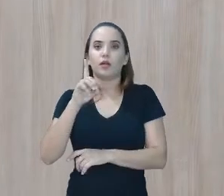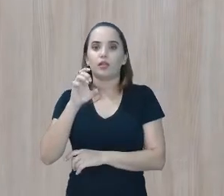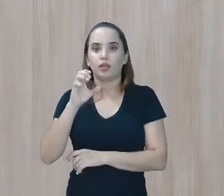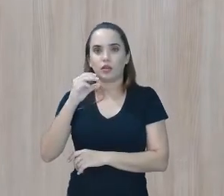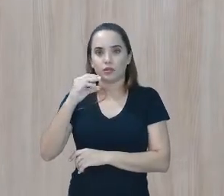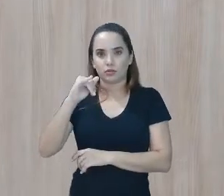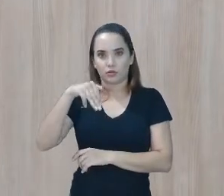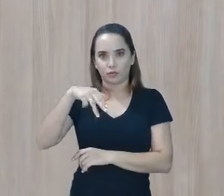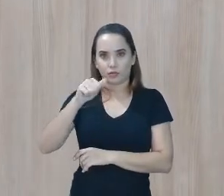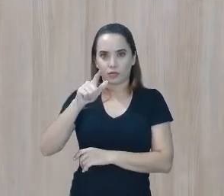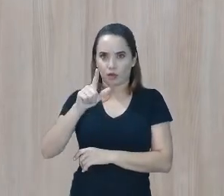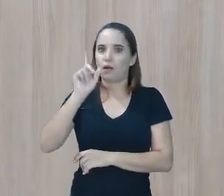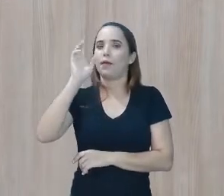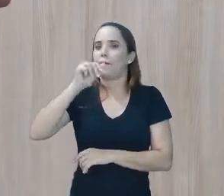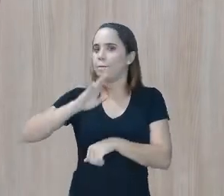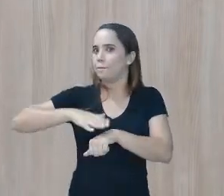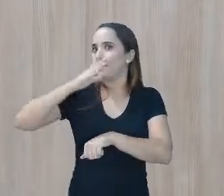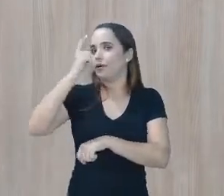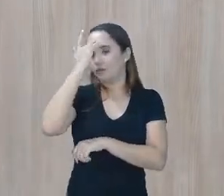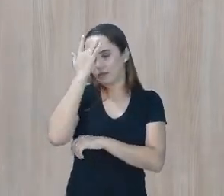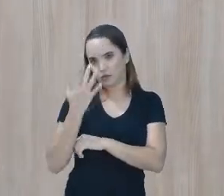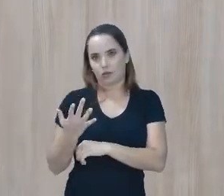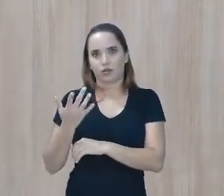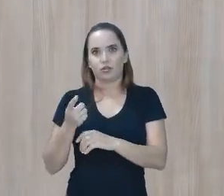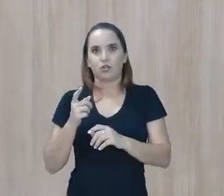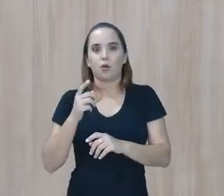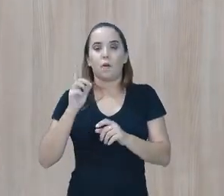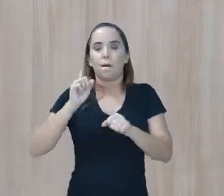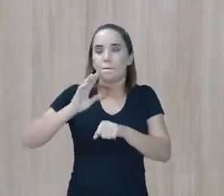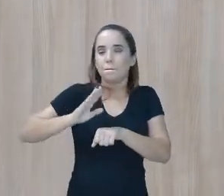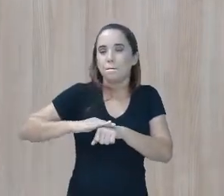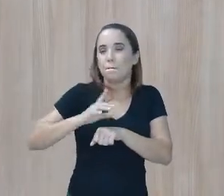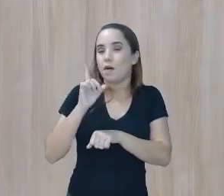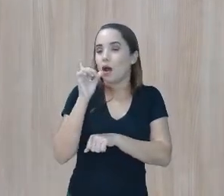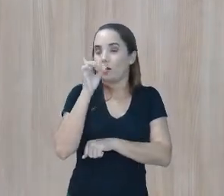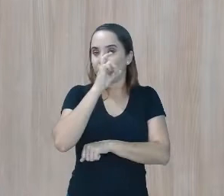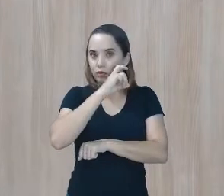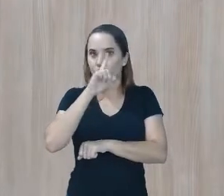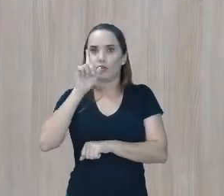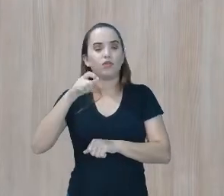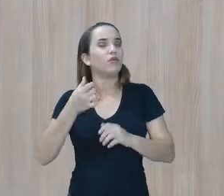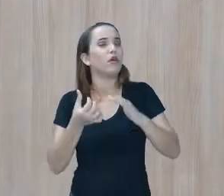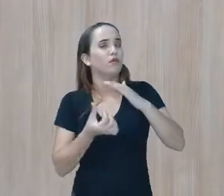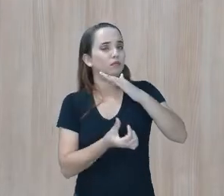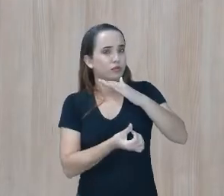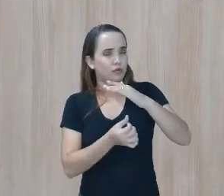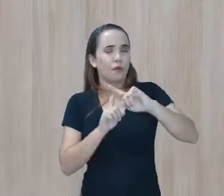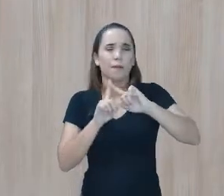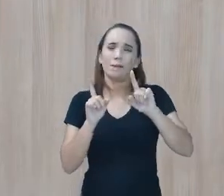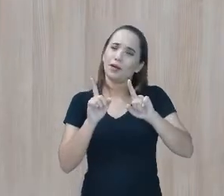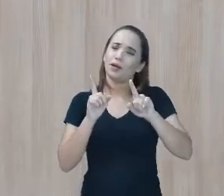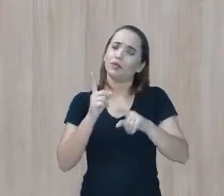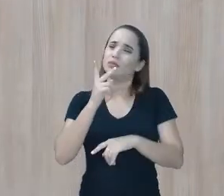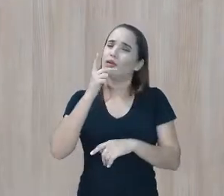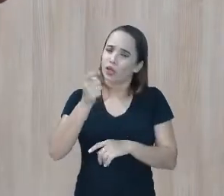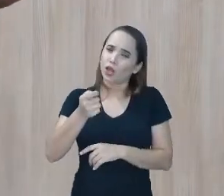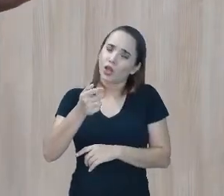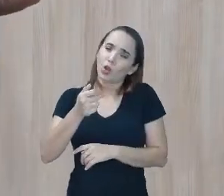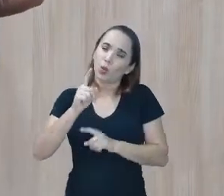decimal, é bem fácil, tá certo? A única dificuldade maior aqui seria aquele 6, mas é como se fosse